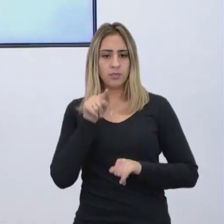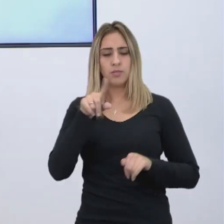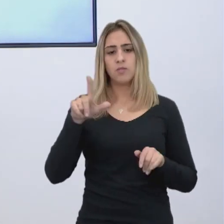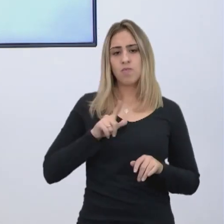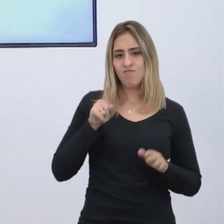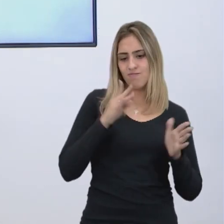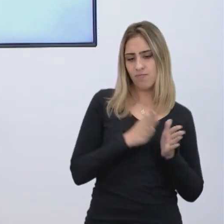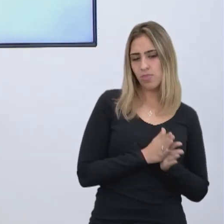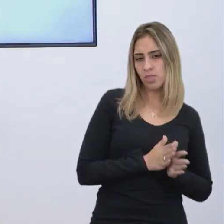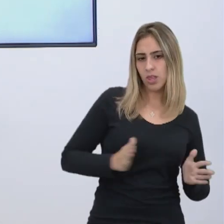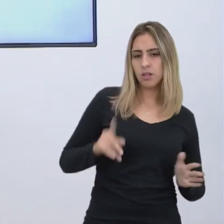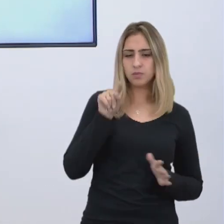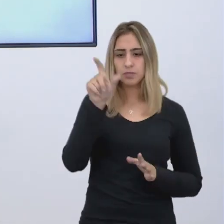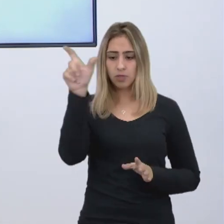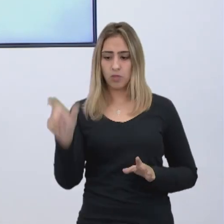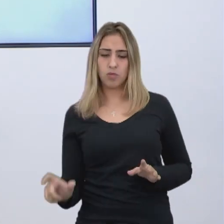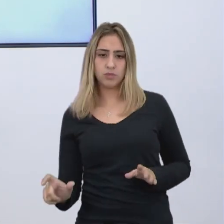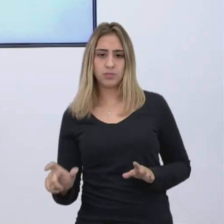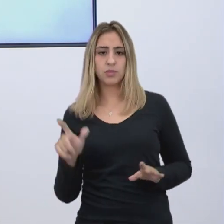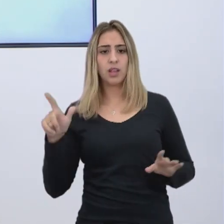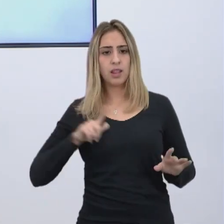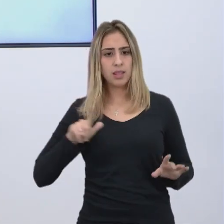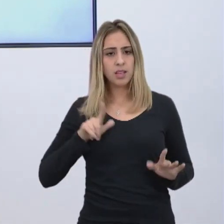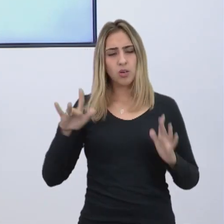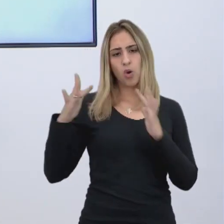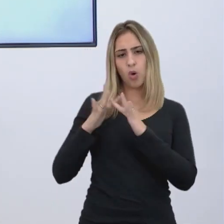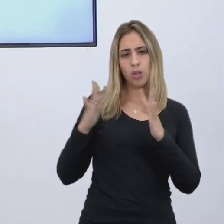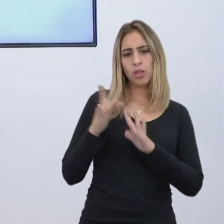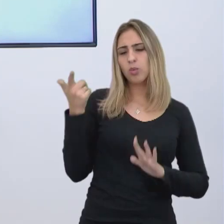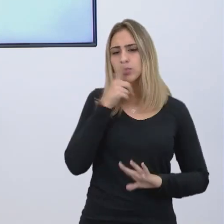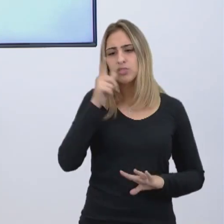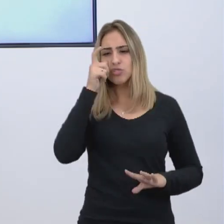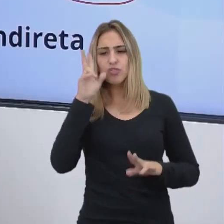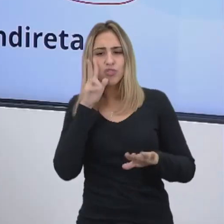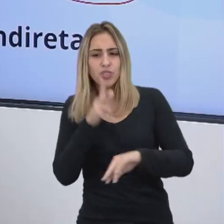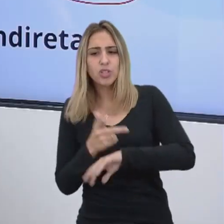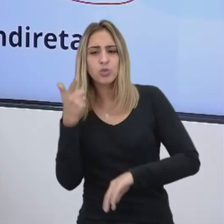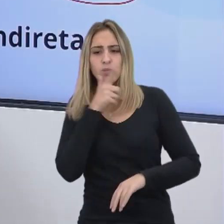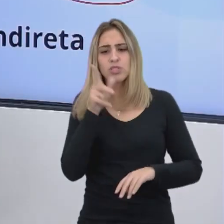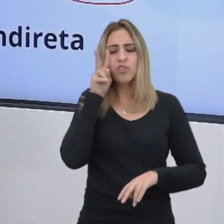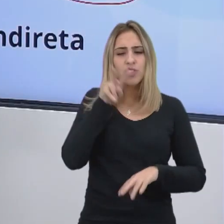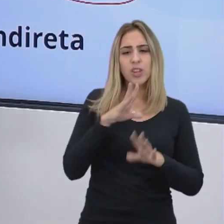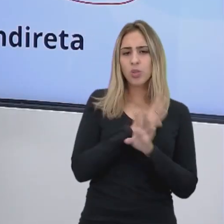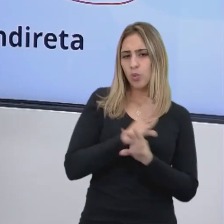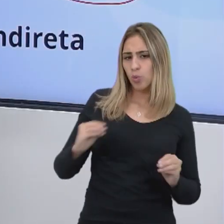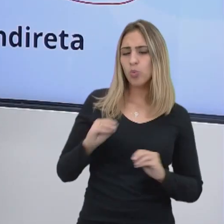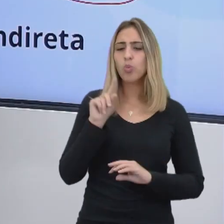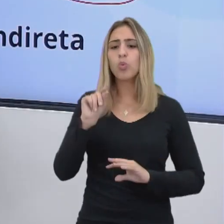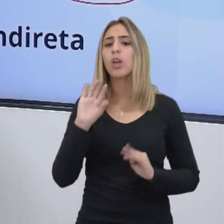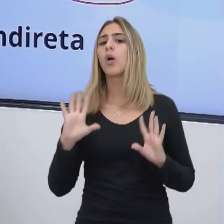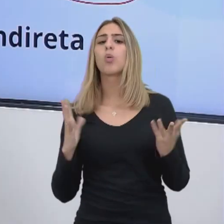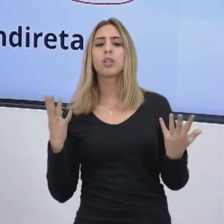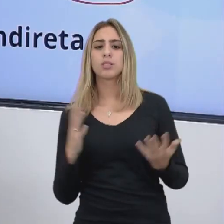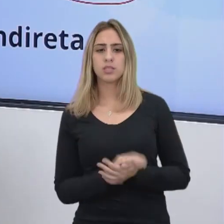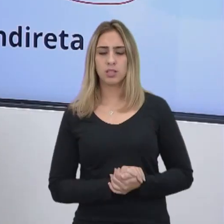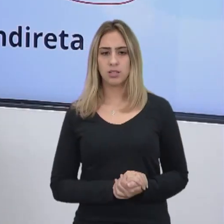esse processo de você ter esse contato, de você conseguir assistir vídeo, de você conseguir fazer tudo isso, o que